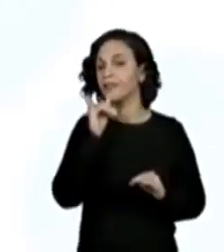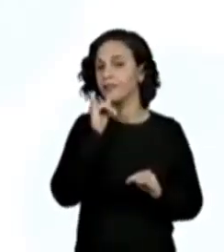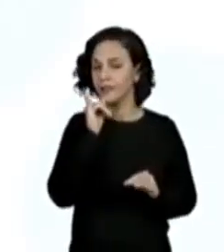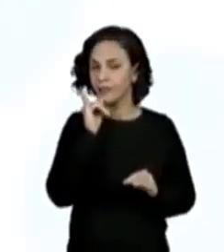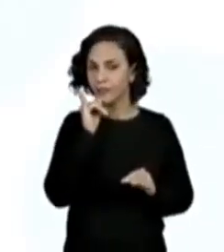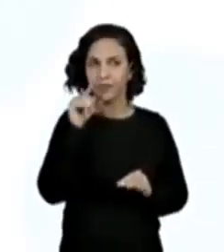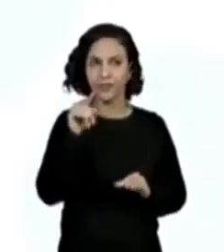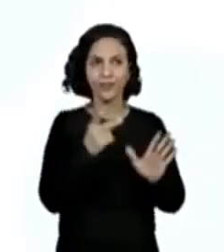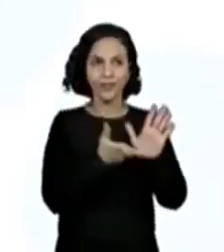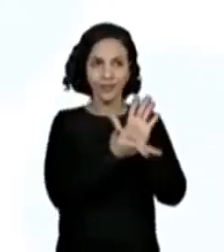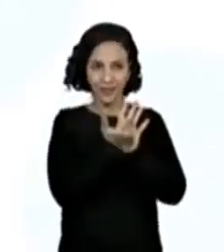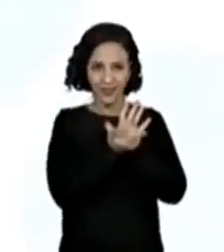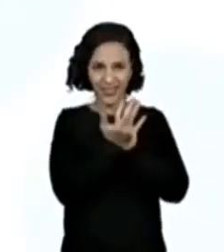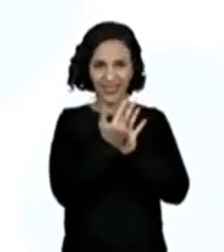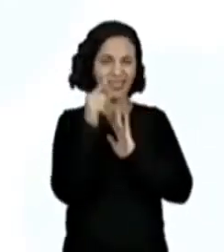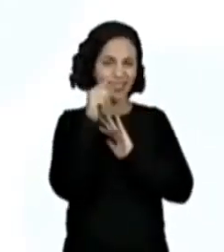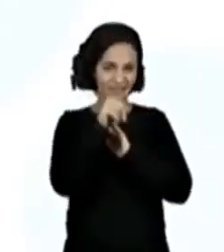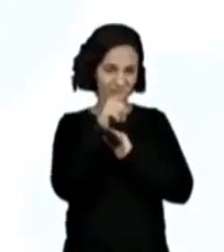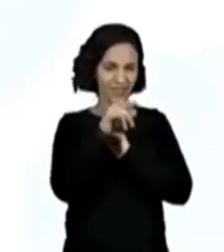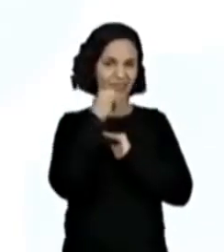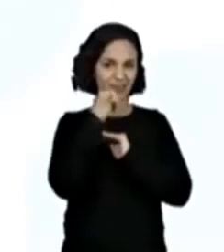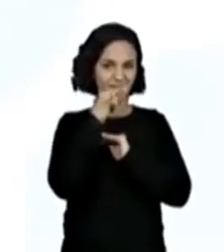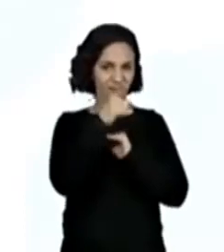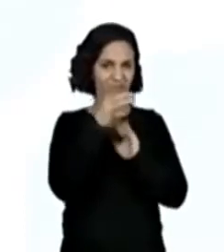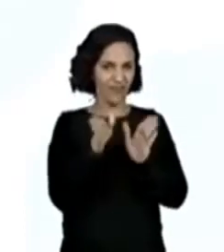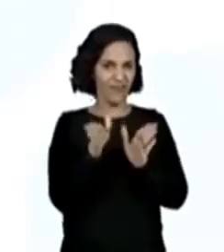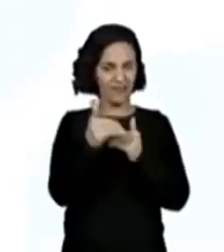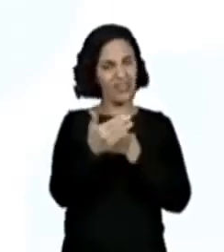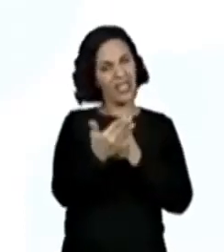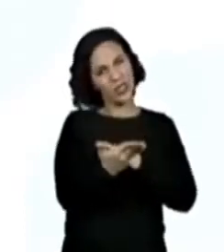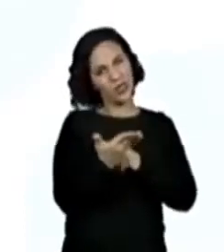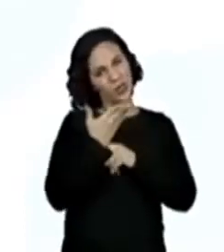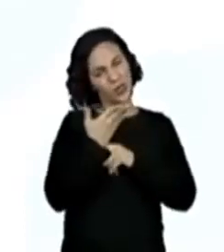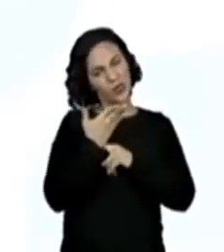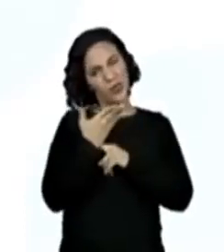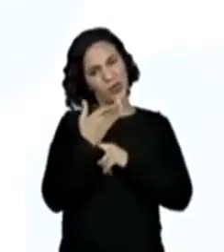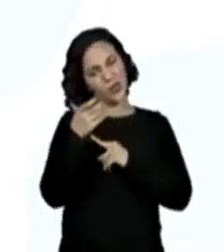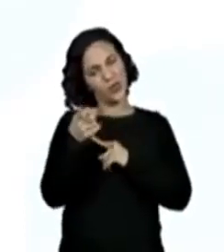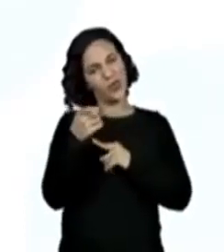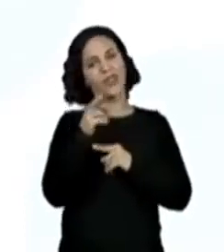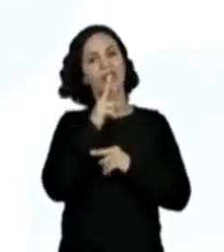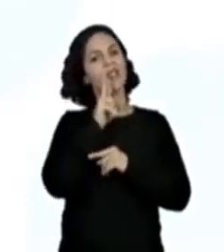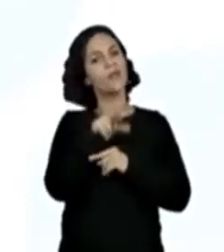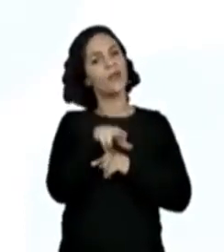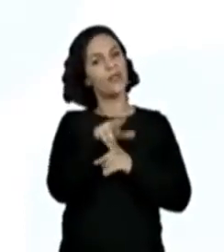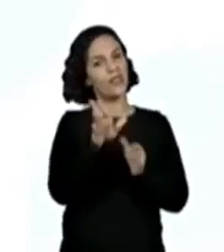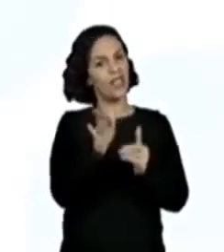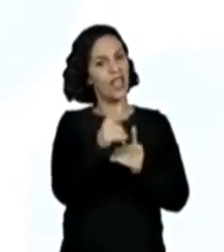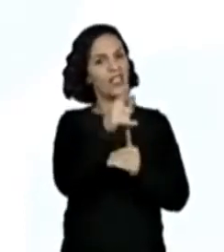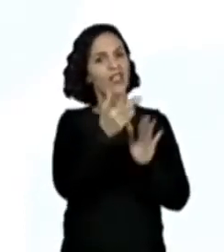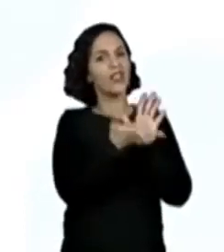a ilustração da caixa de caquis nos ajudou a resolver a situação?